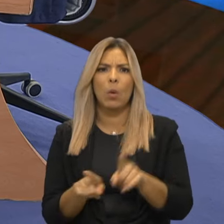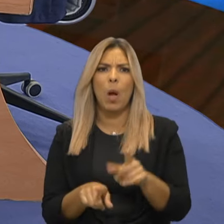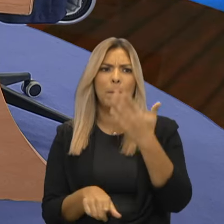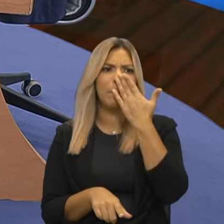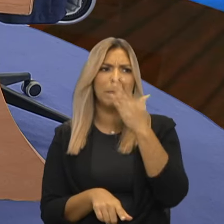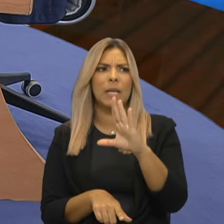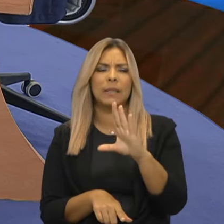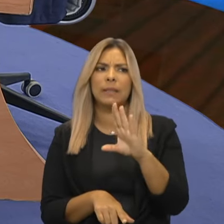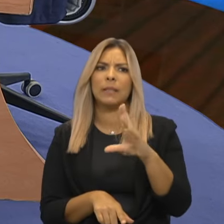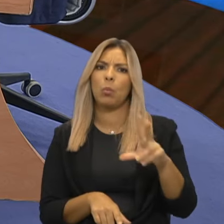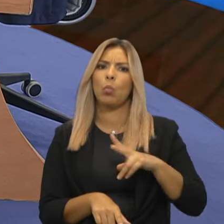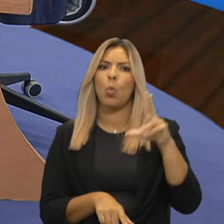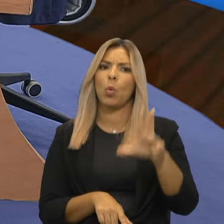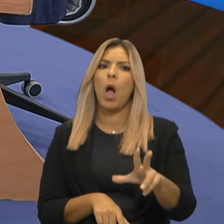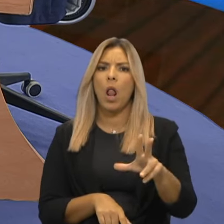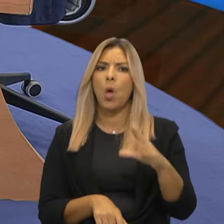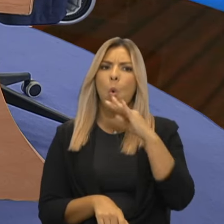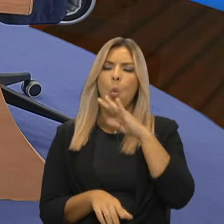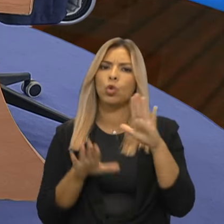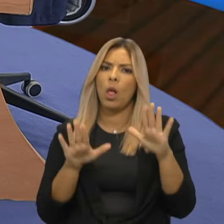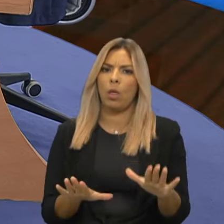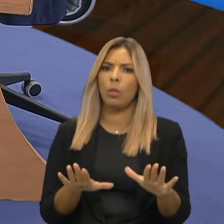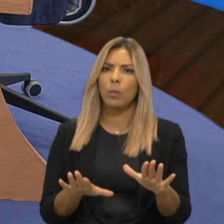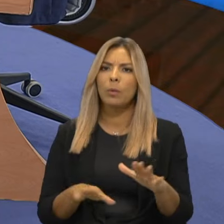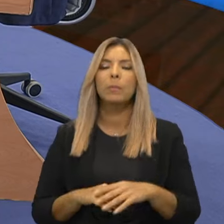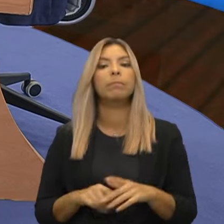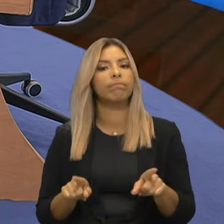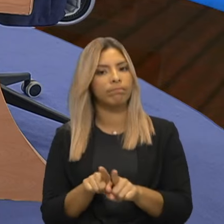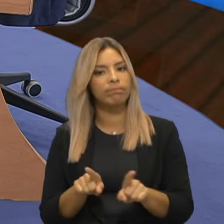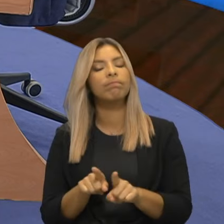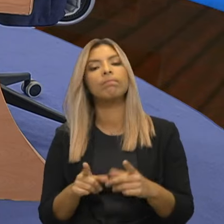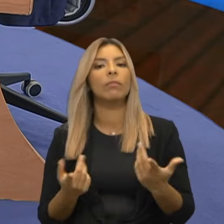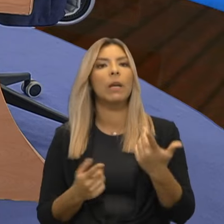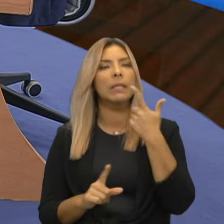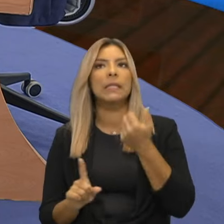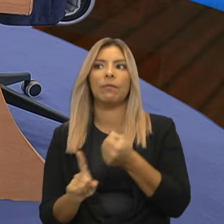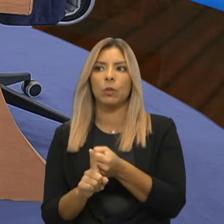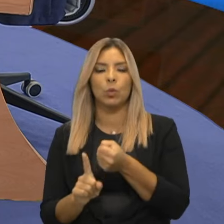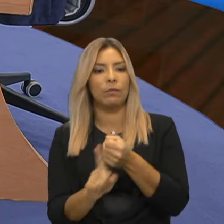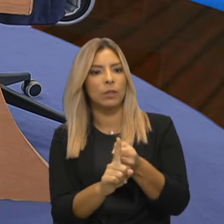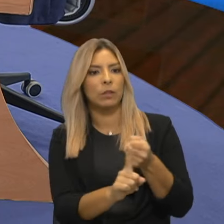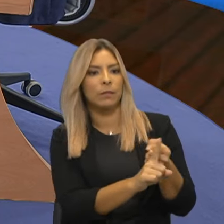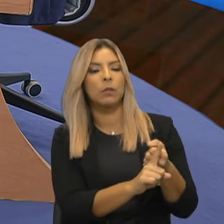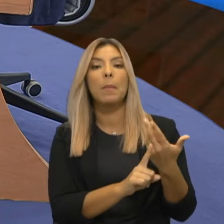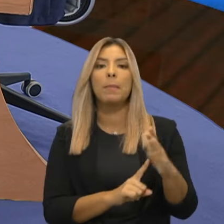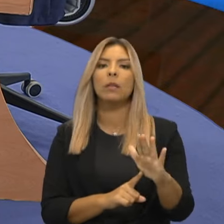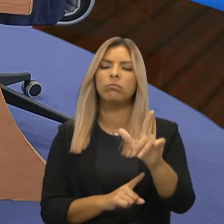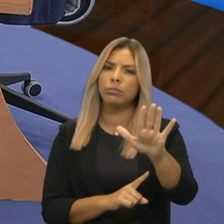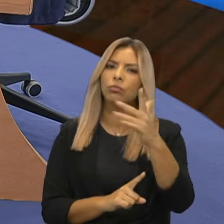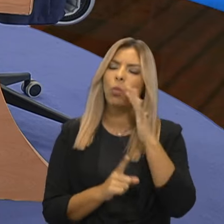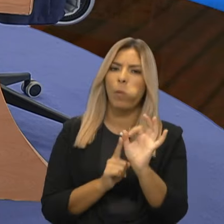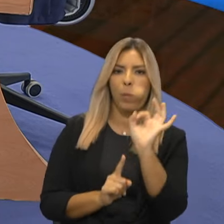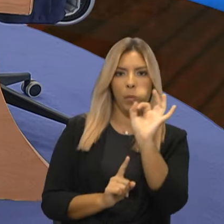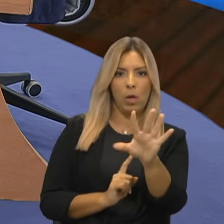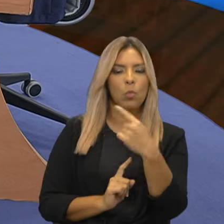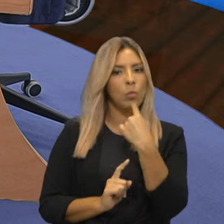pouco congelado, é verdade, adiava o investimento e numa altura, como estavas a sublinhar, de grandes desafios, é de facto relevante. Deixa-me sublinhar também